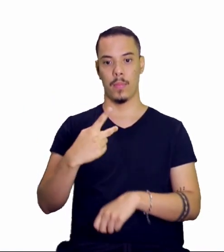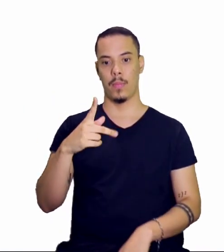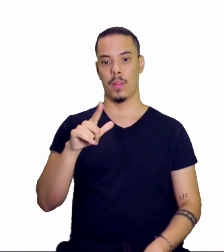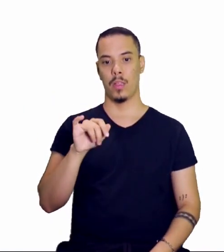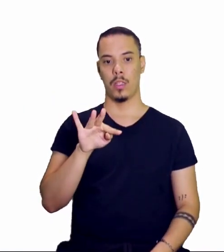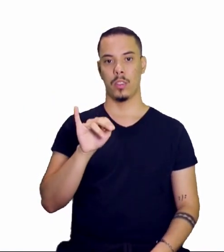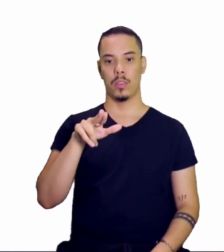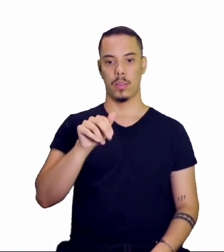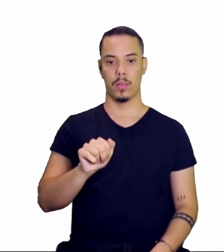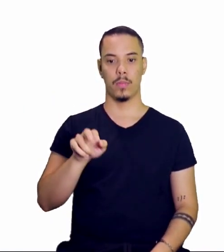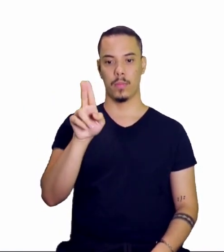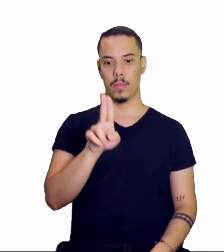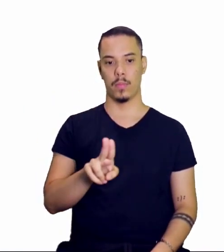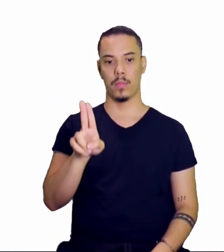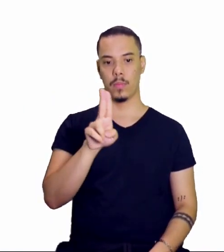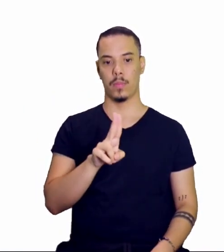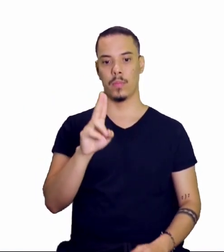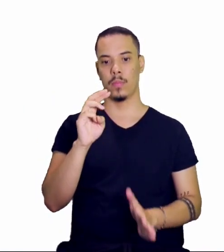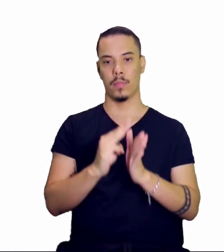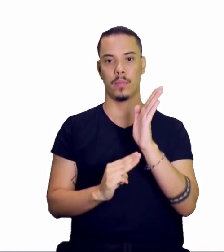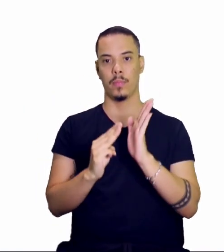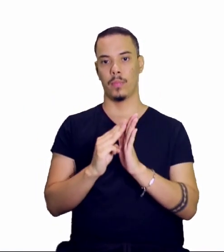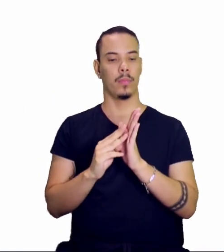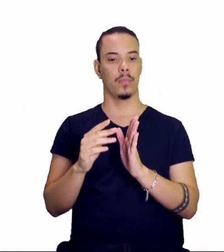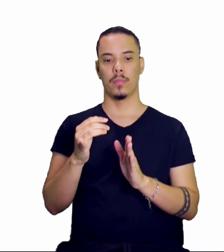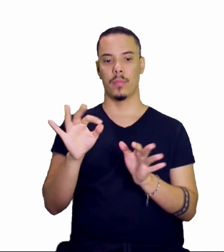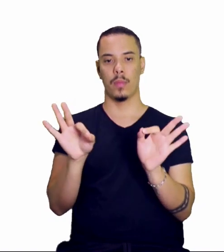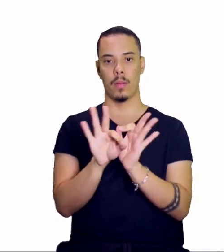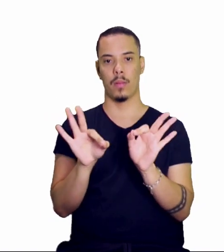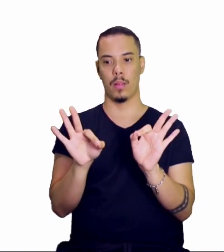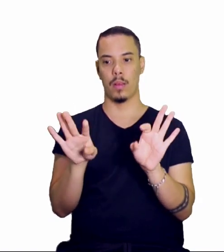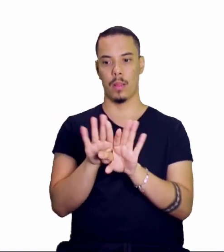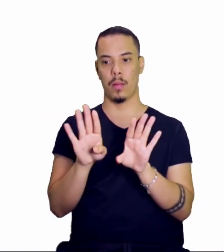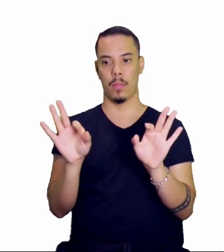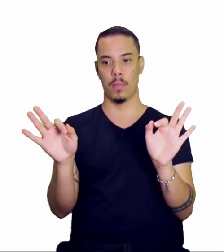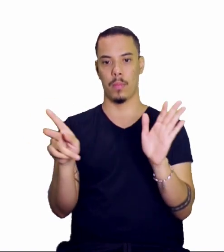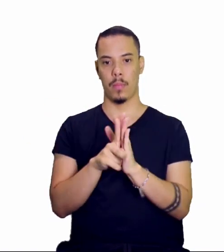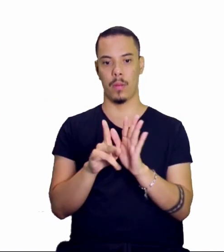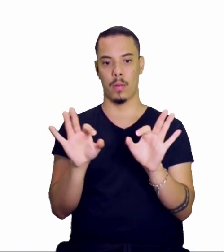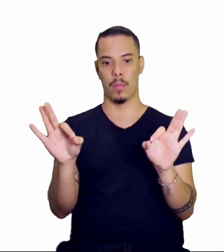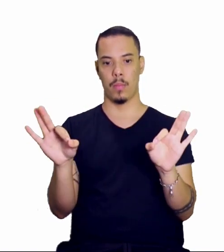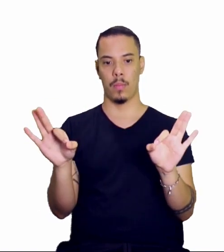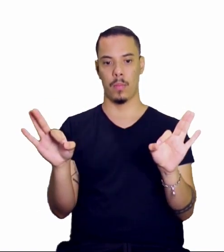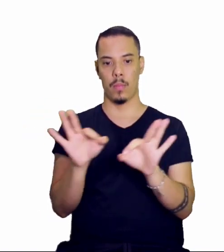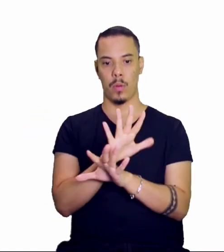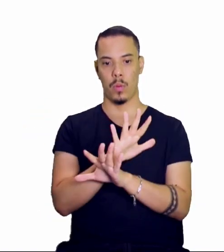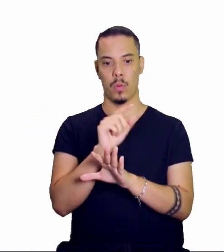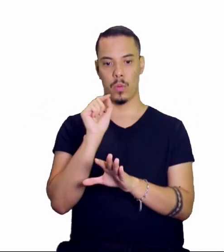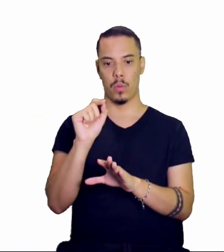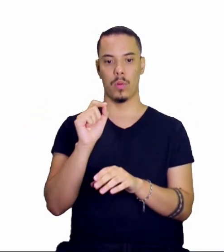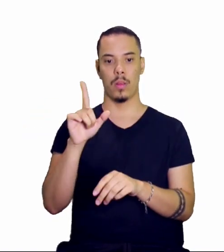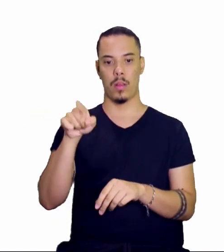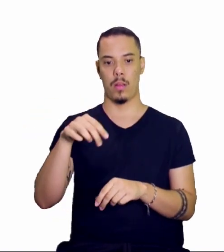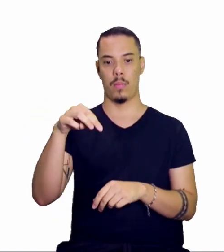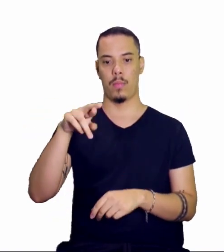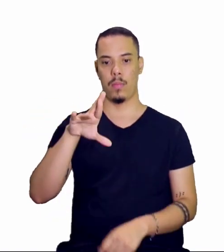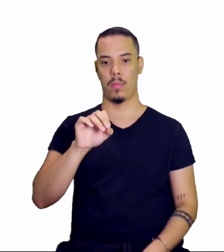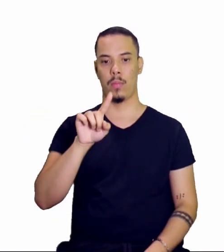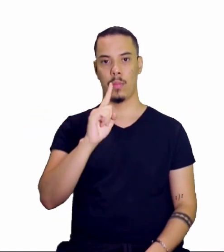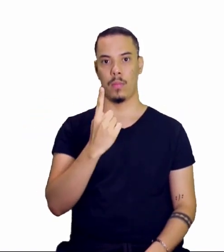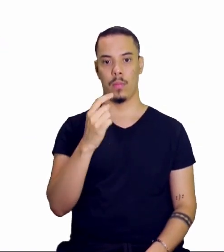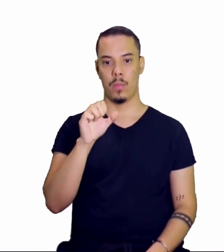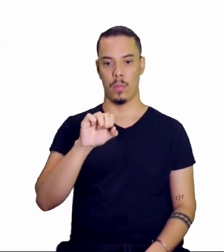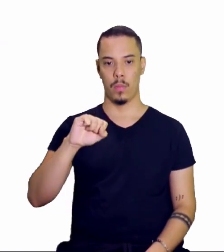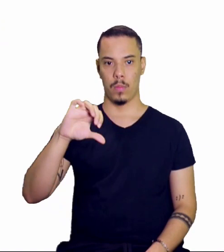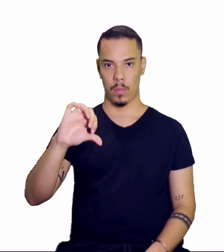como modelo de metro de 1989 a 1960. Foi utilizado isso aí, justamente. Isso. Vamos ver